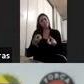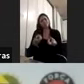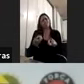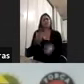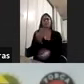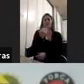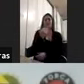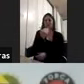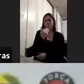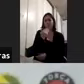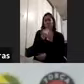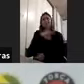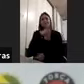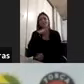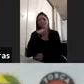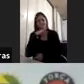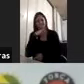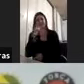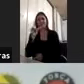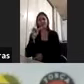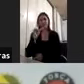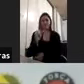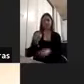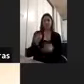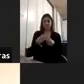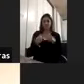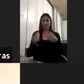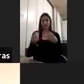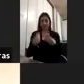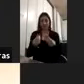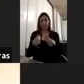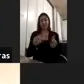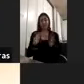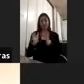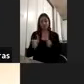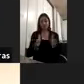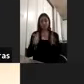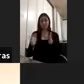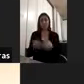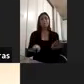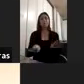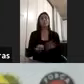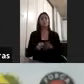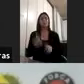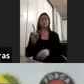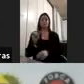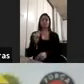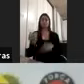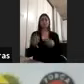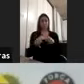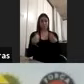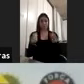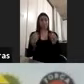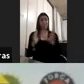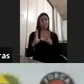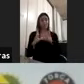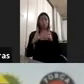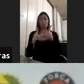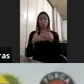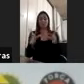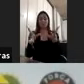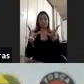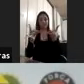das linhas de produção em relação à segurança de vocês, que cai a qualidade em relação à saúde, que cai a qualidade em